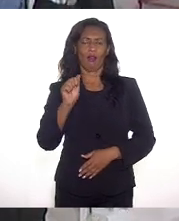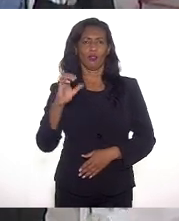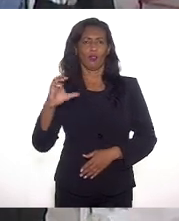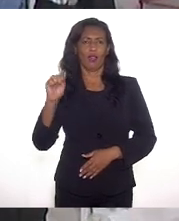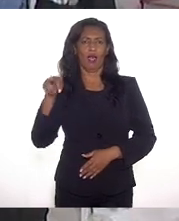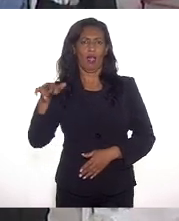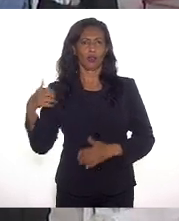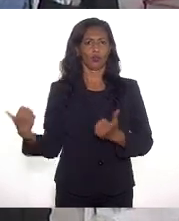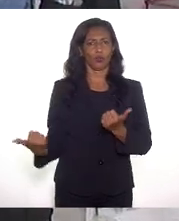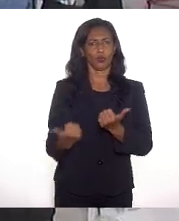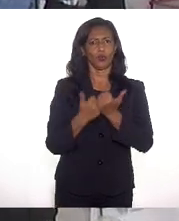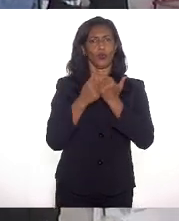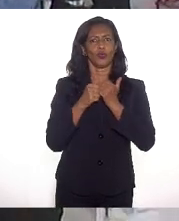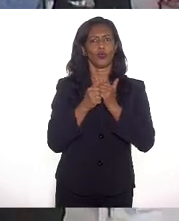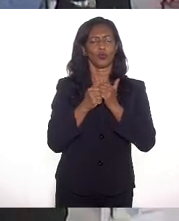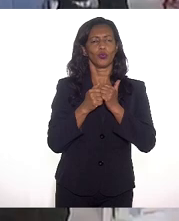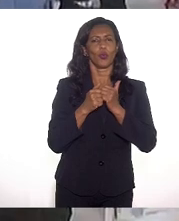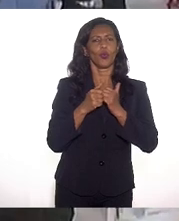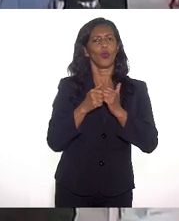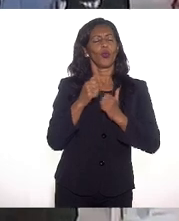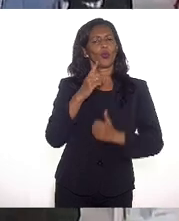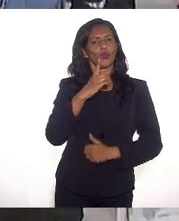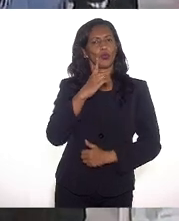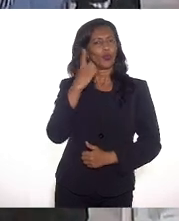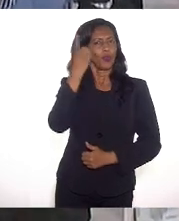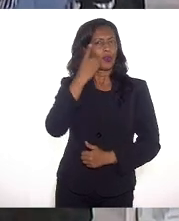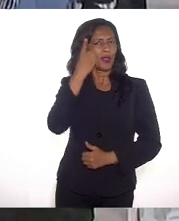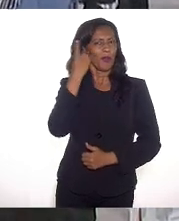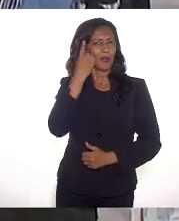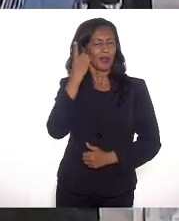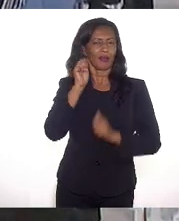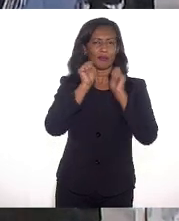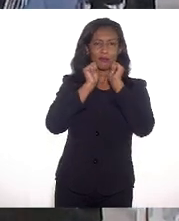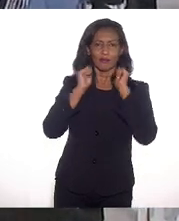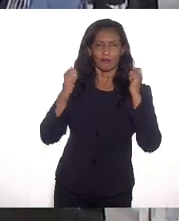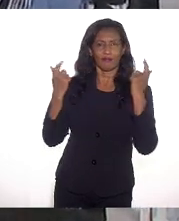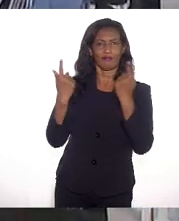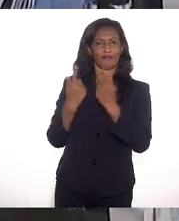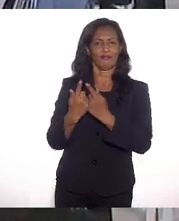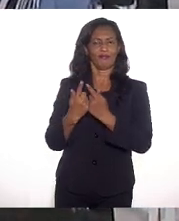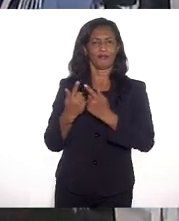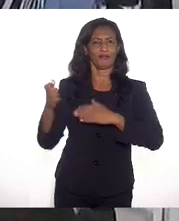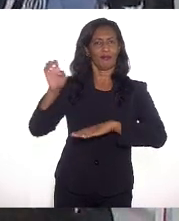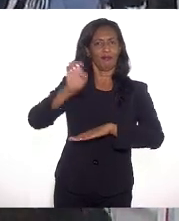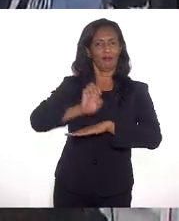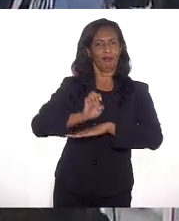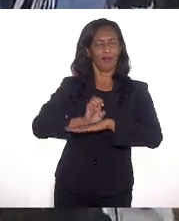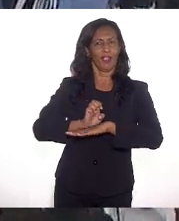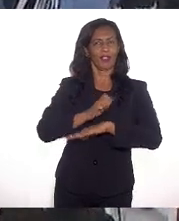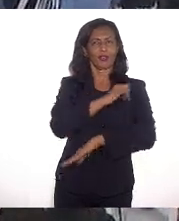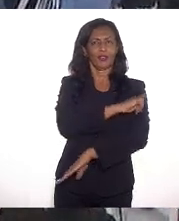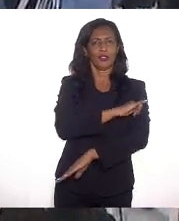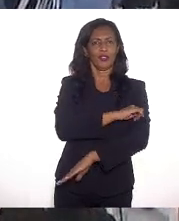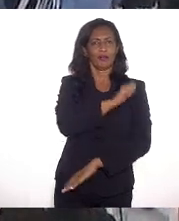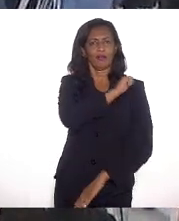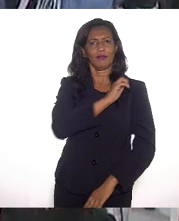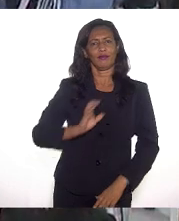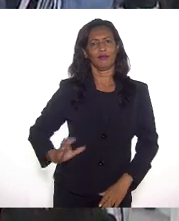deputado estadual André Siciliano, presidente da Assembleia Legislativa do Estado do Rio de Janeiro.